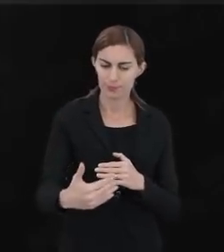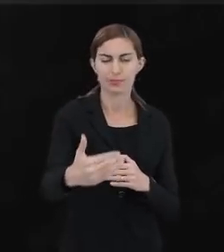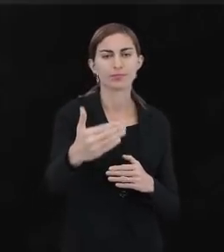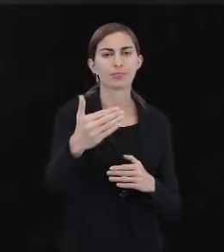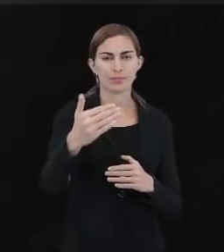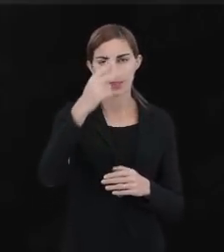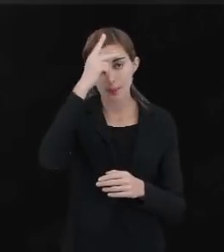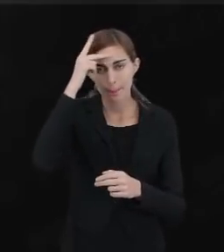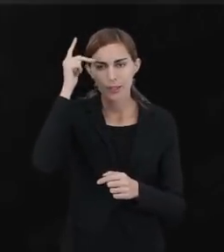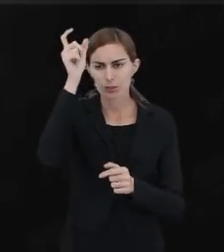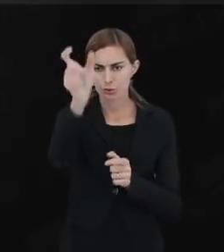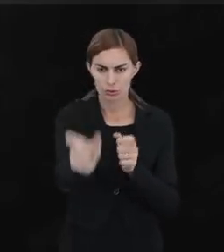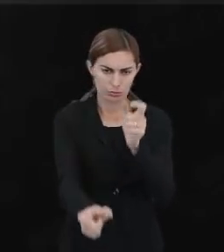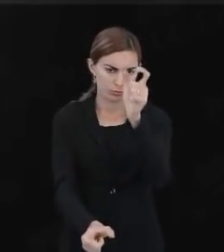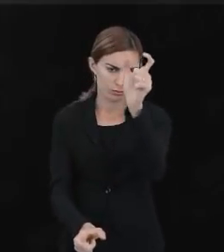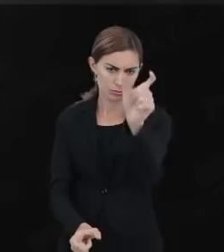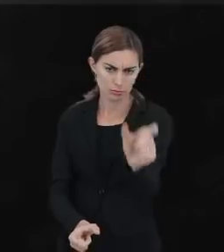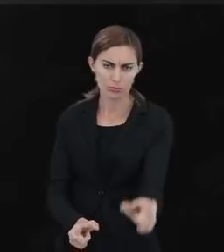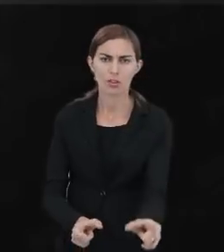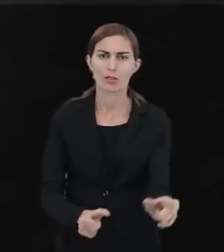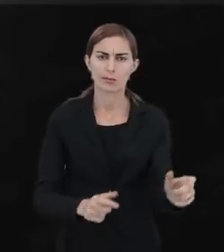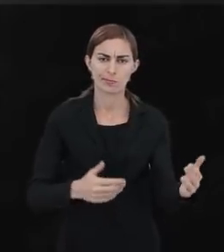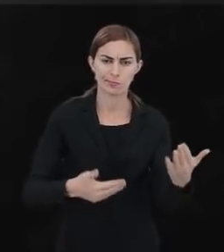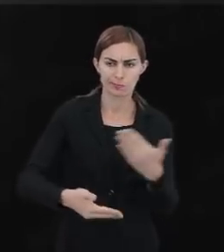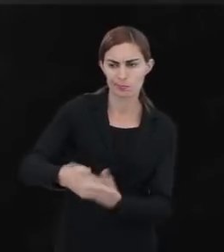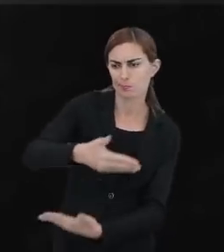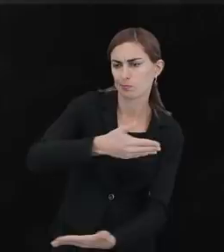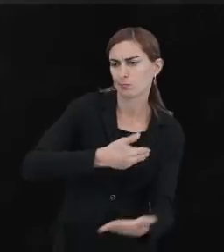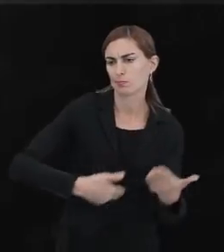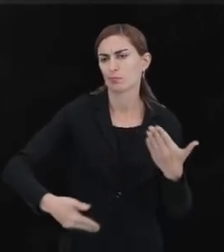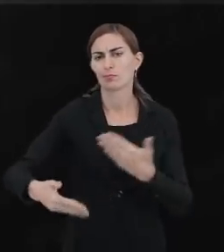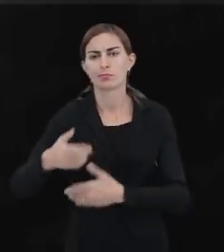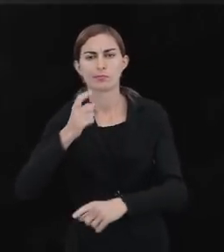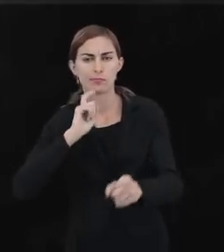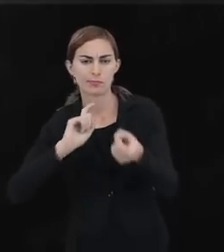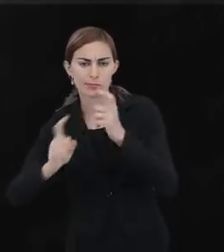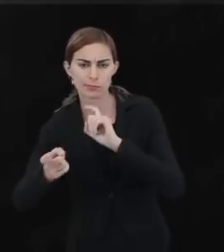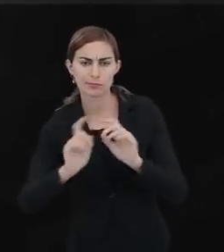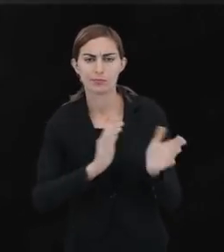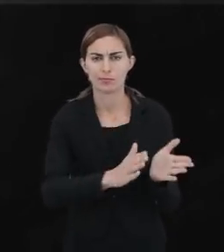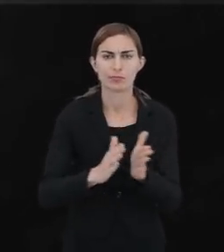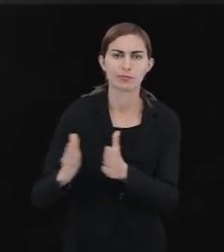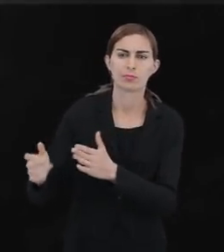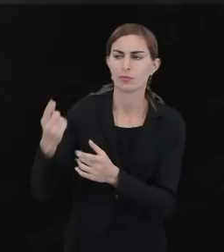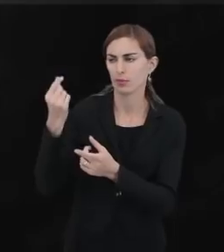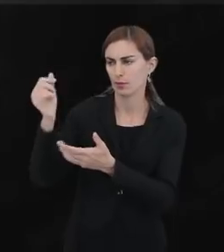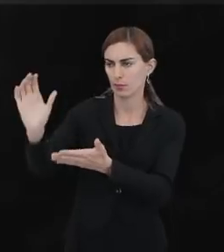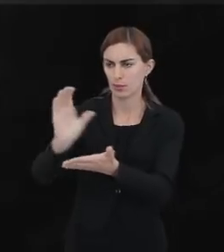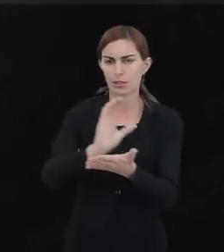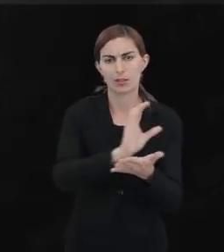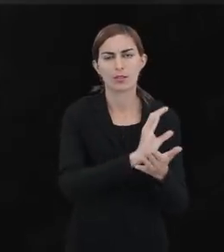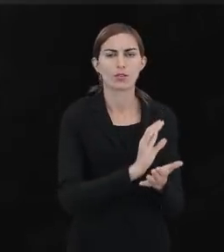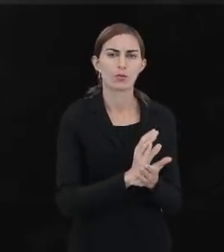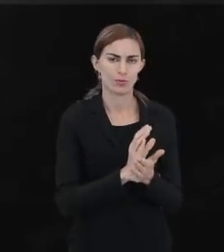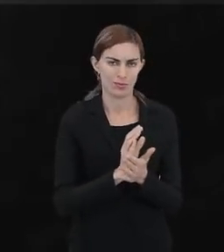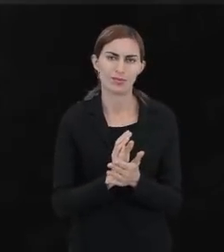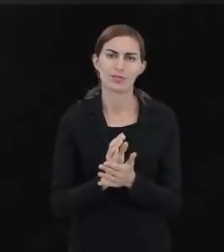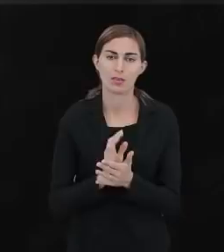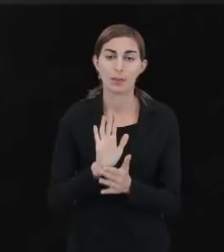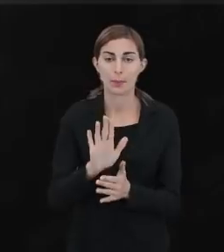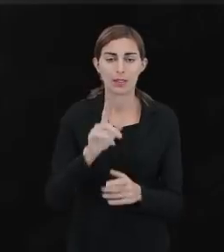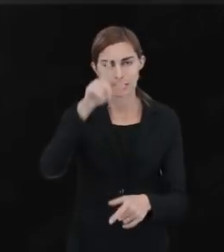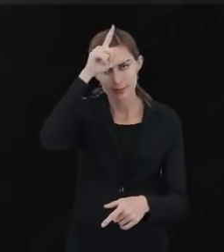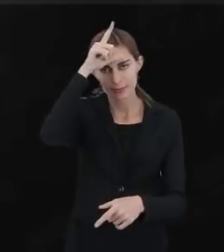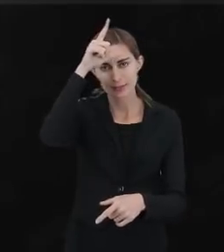as pessoas articulam organizam os recursos necessários para a ação mas